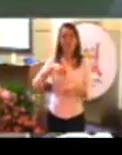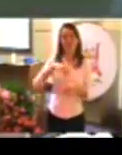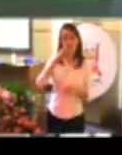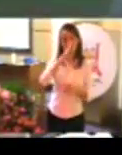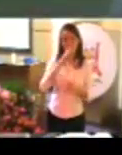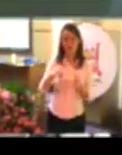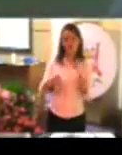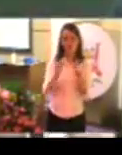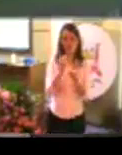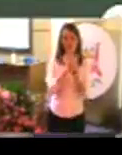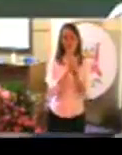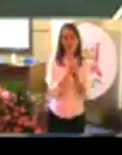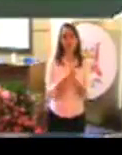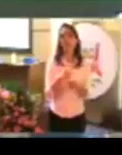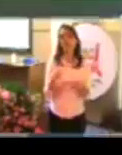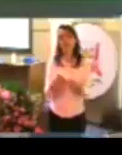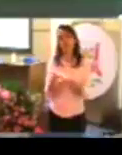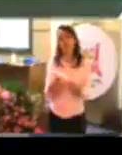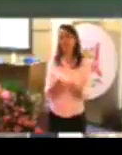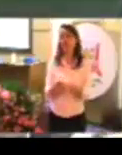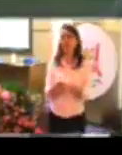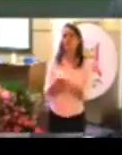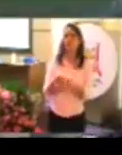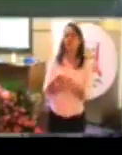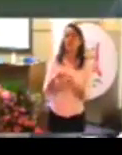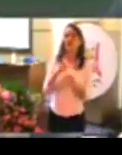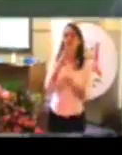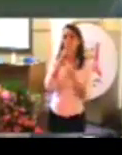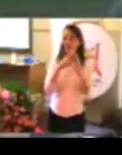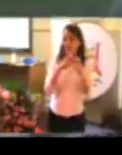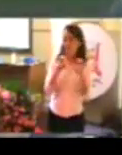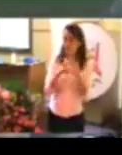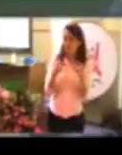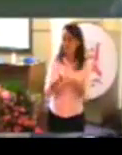aqui, deixaram uns manezinhos lá na ilha, né?